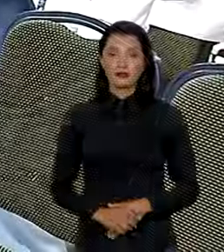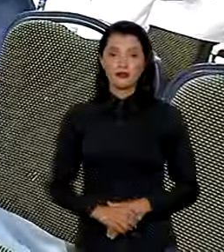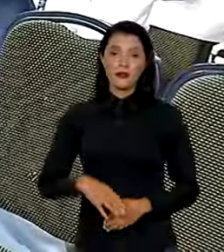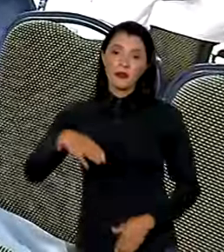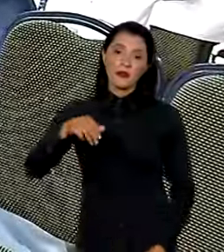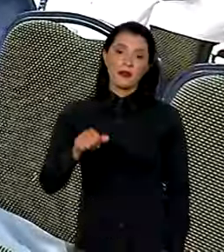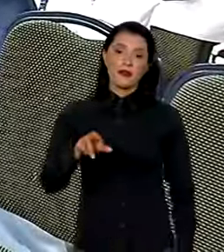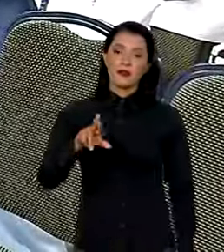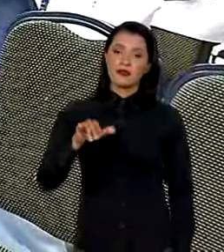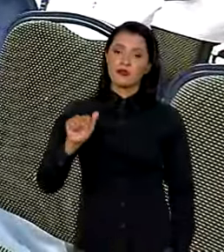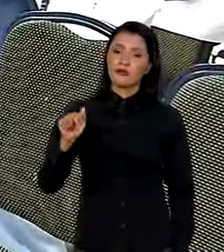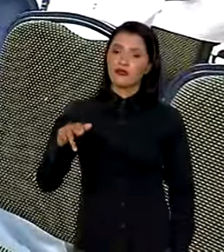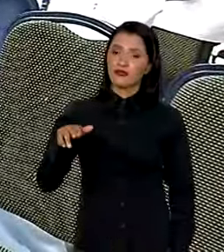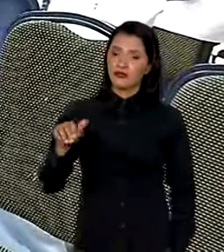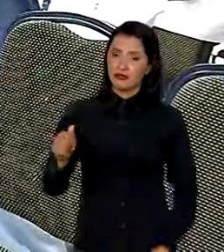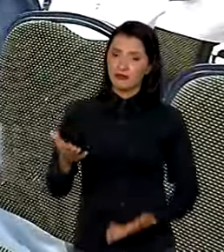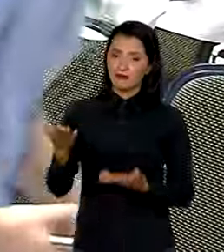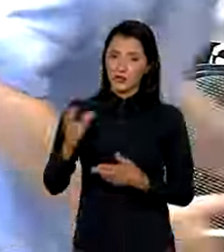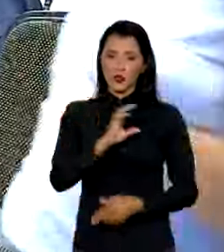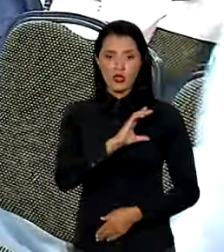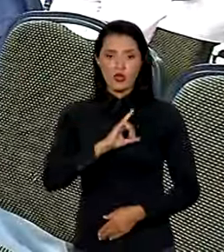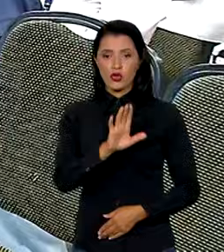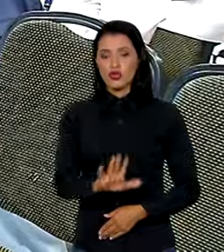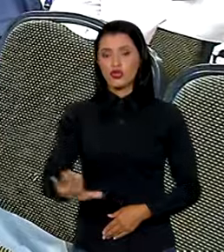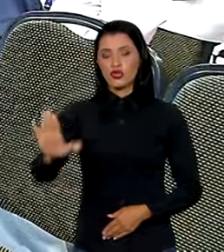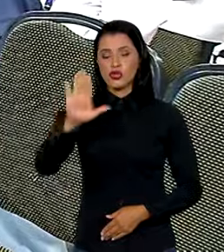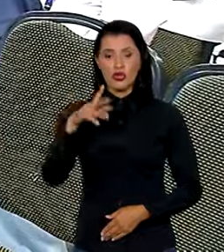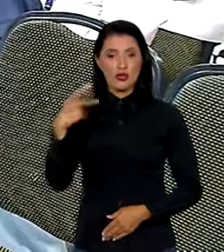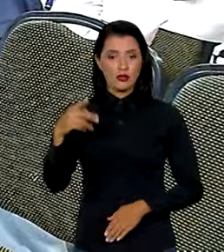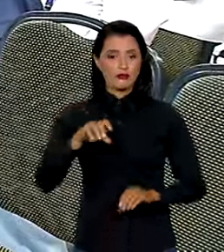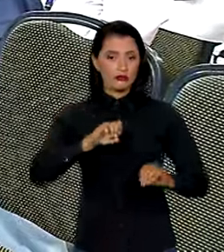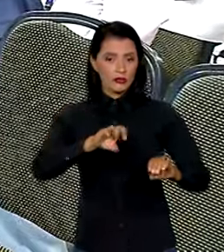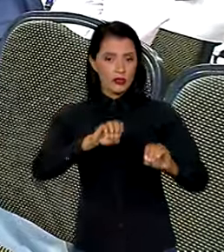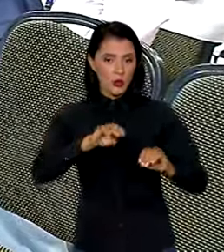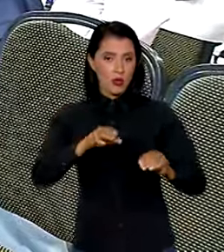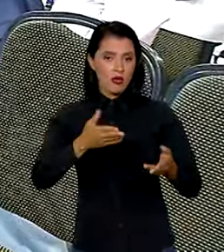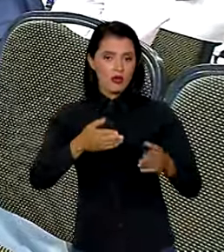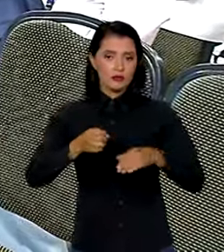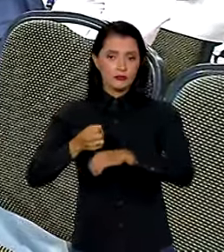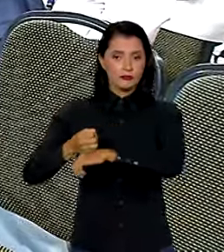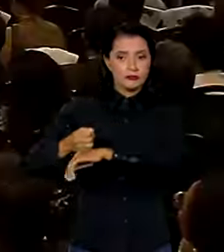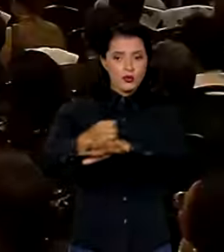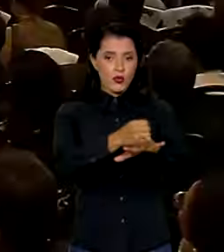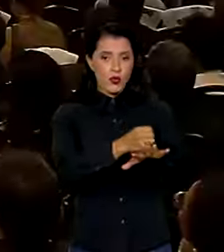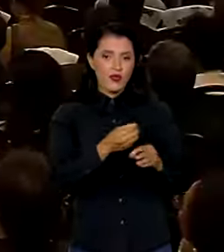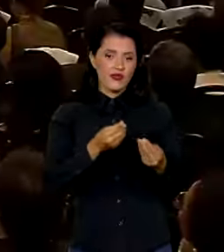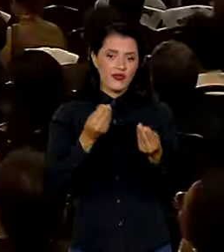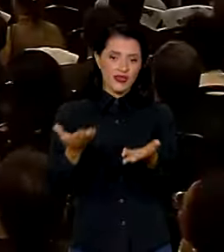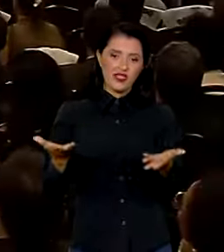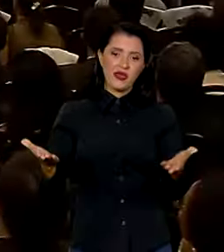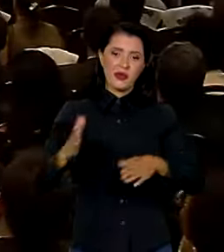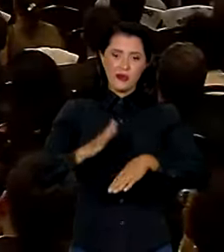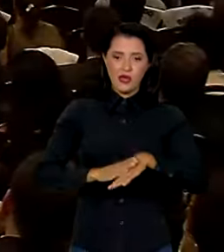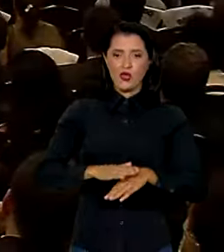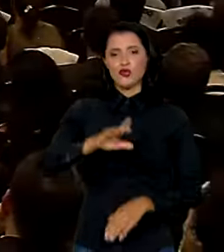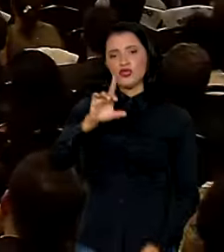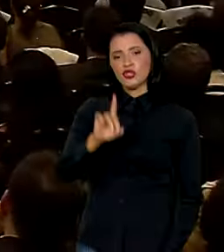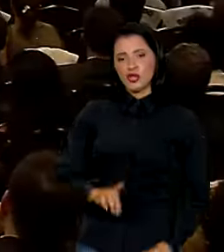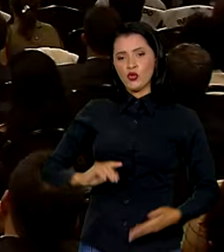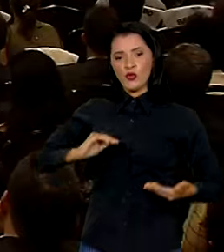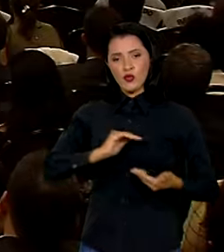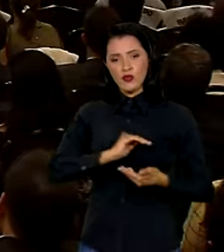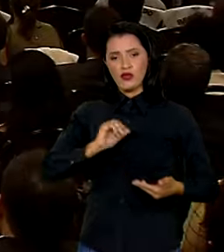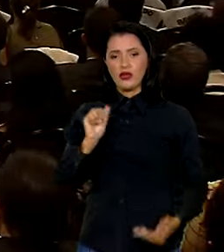Mariana Filizola, coordenadora geral de Educação Midiática, que será entregue pelo diretor da